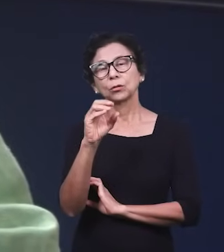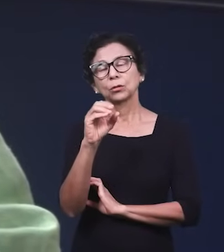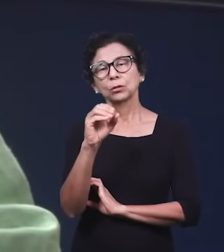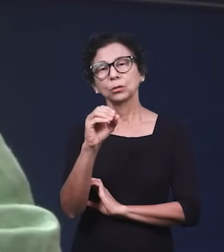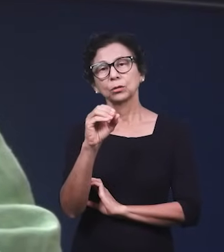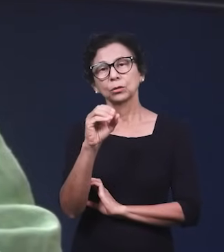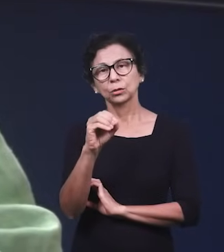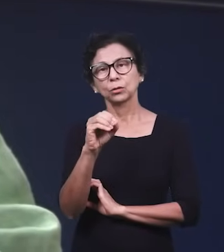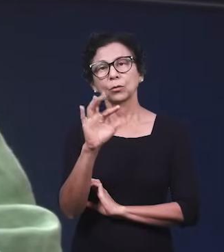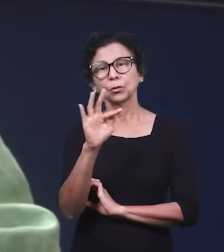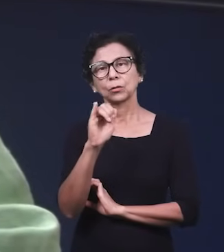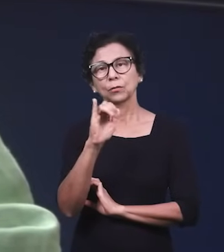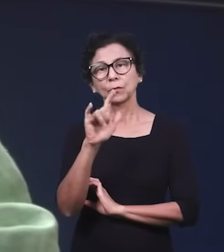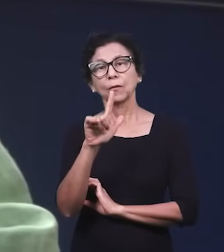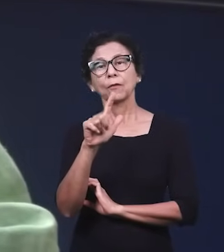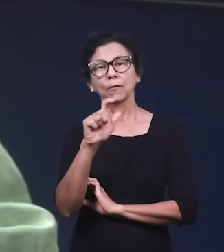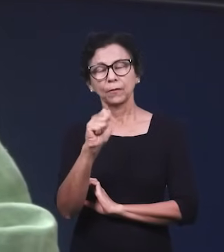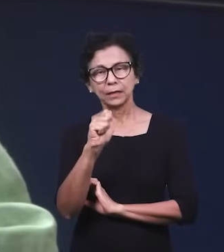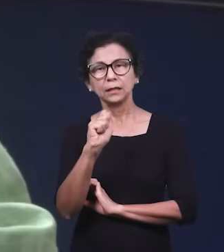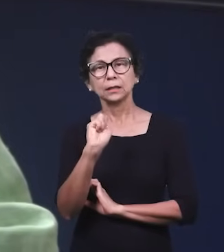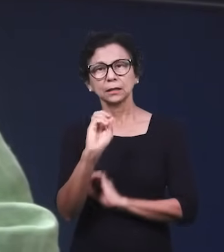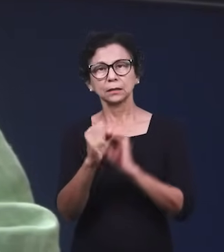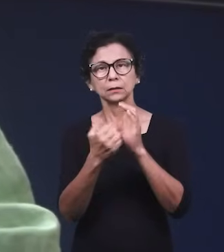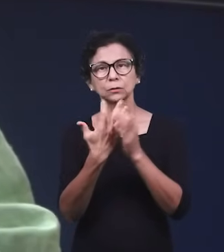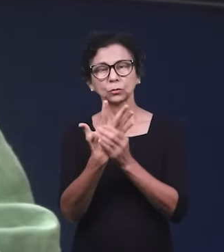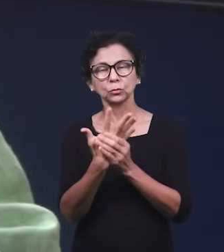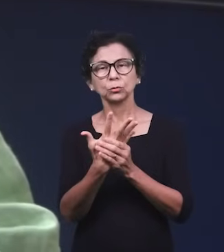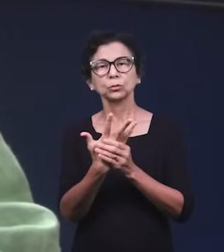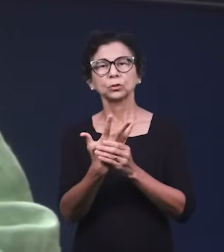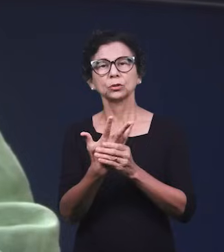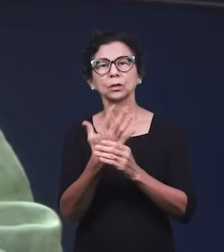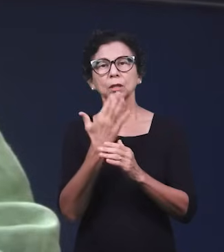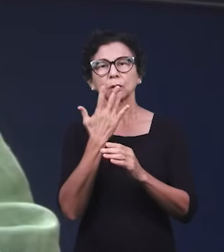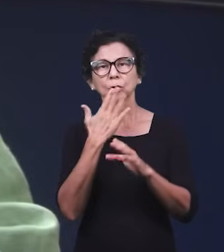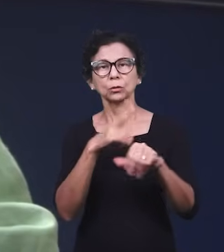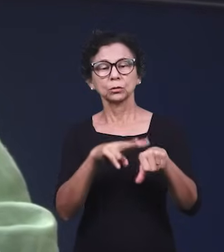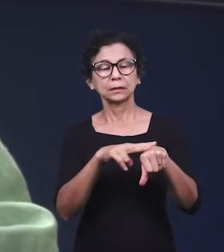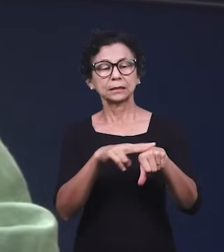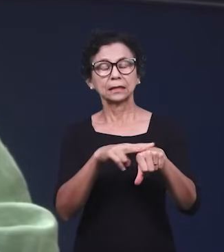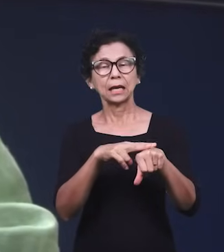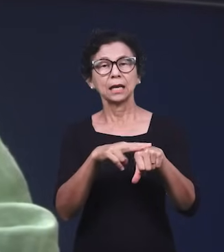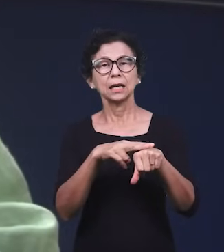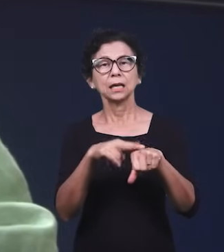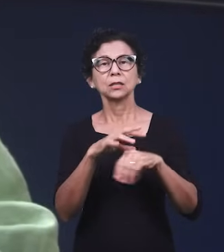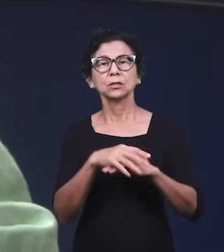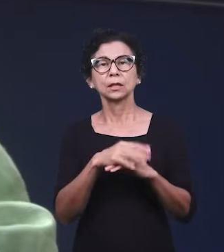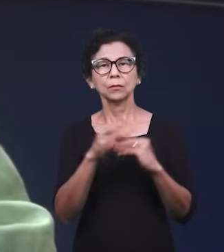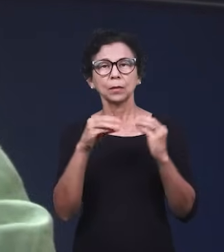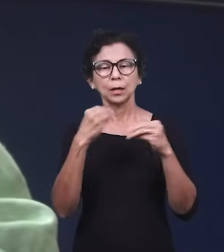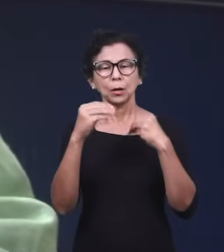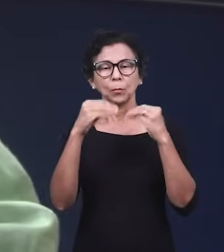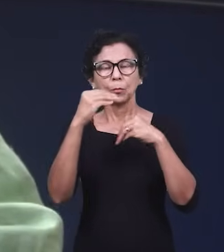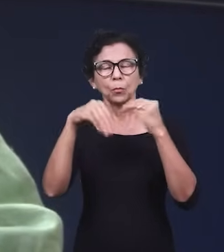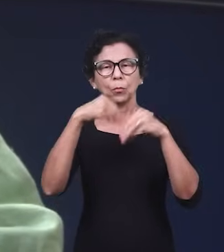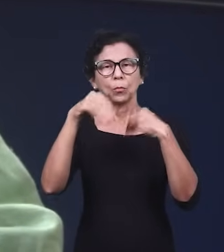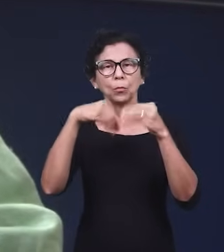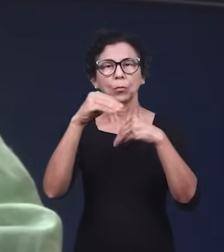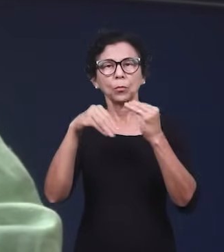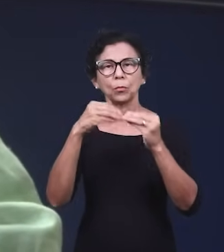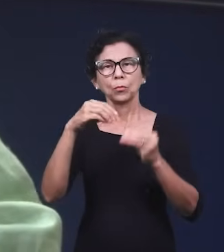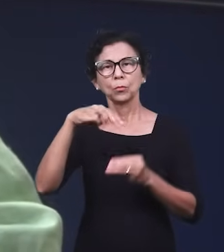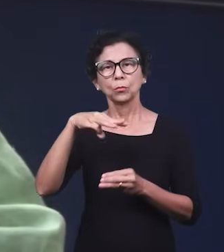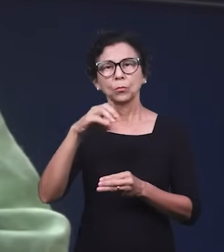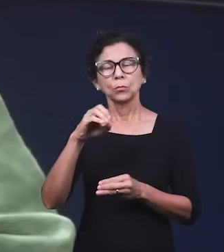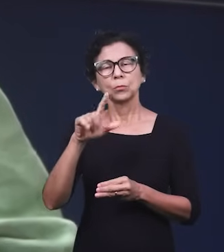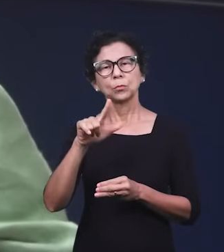essa que confere essa cor verde né que que é a molécula que onde acontece né que é responsável pelo